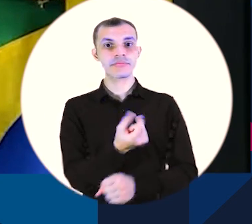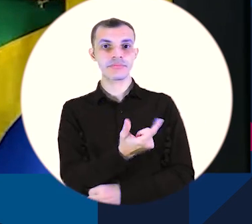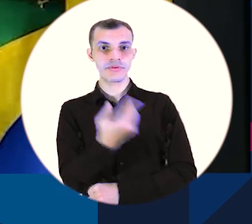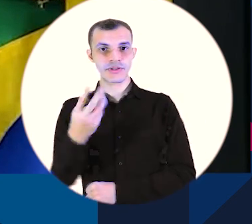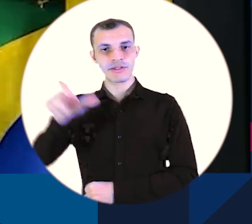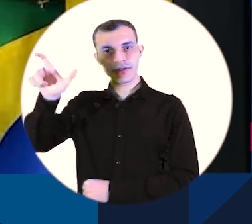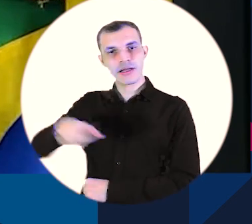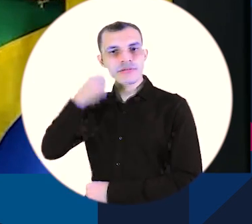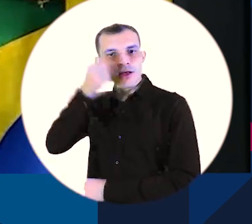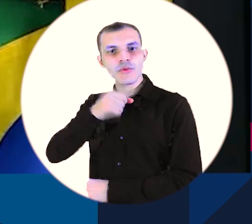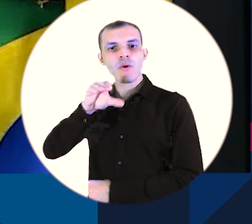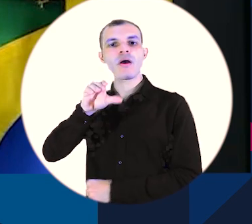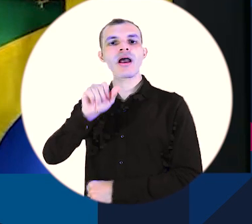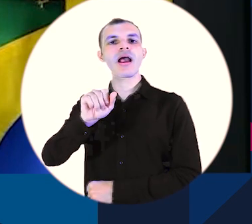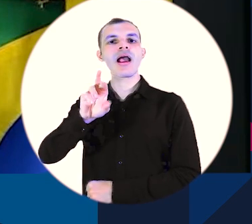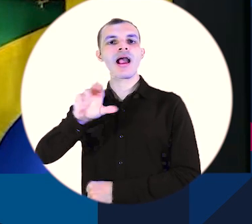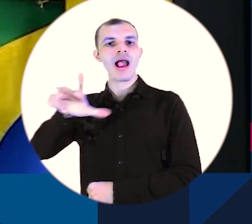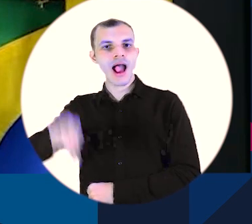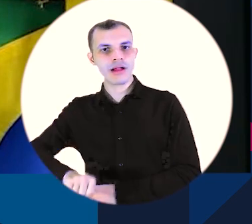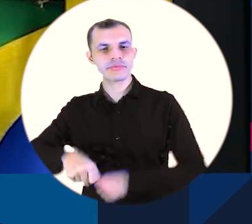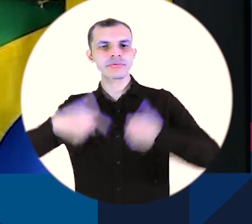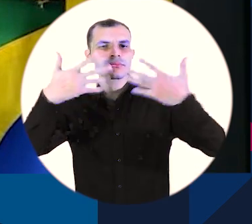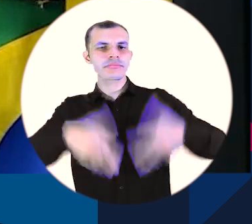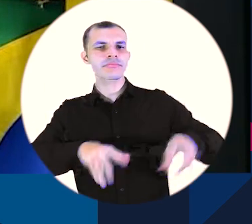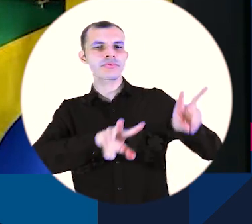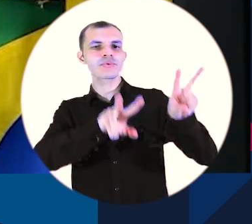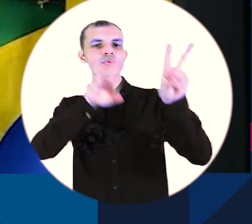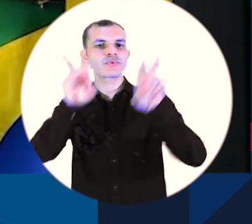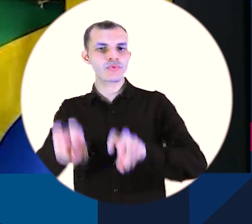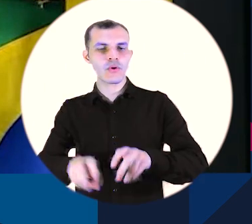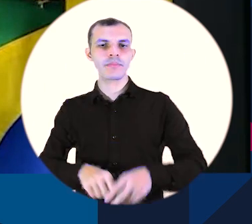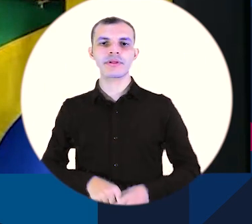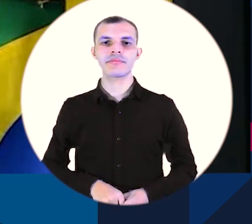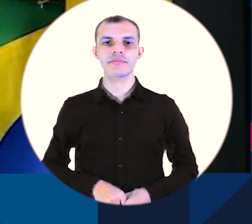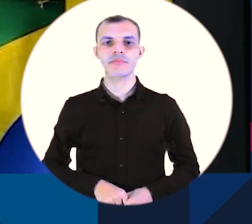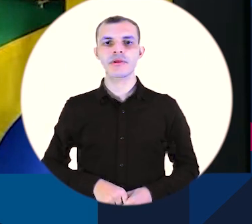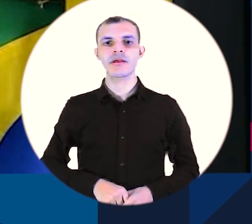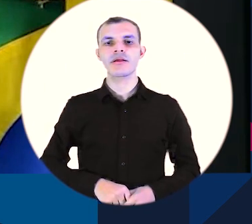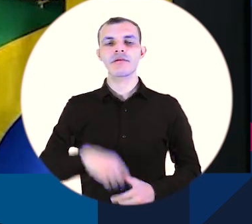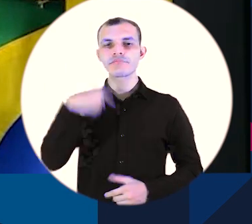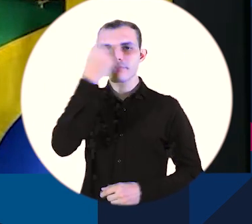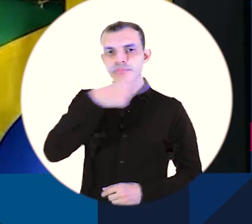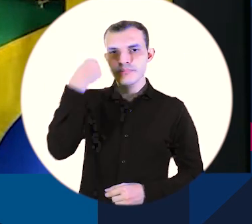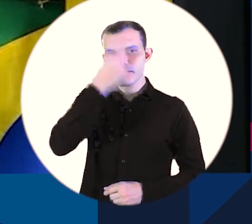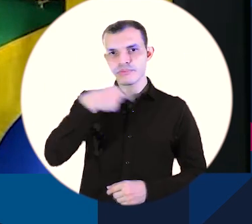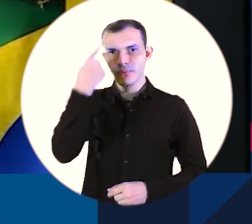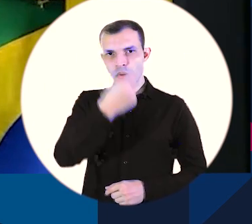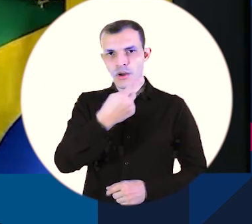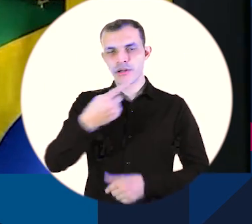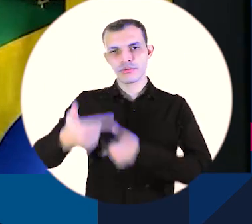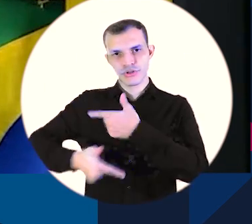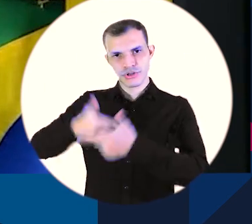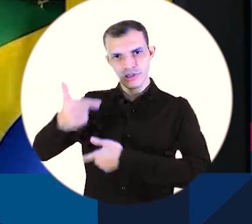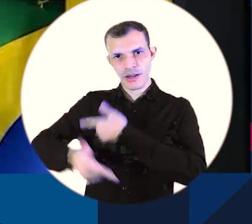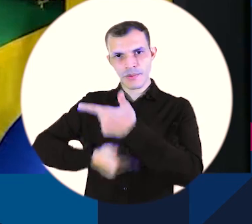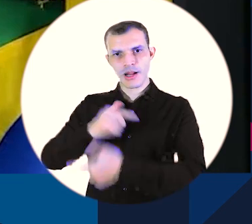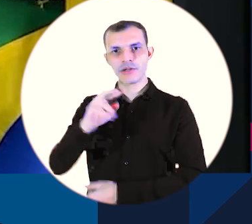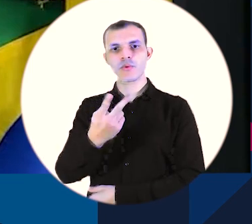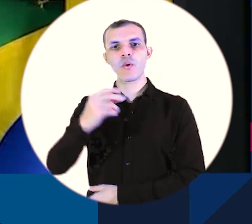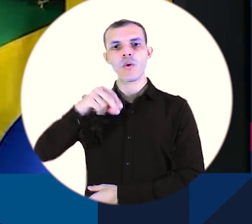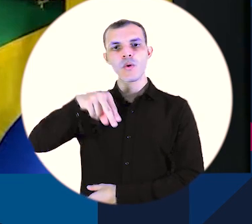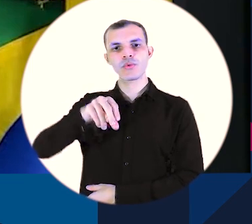850/2023, de relatoria do senador Carlos Portinho, que evidencia a natureza alimentar dos honorários e garante com